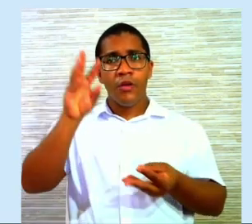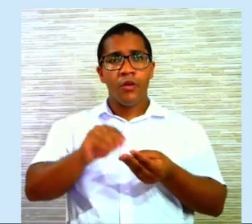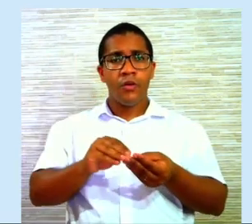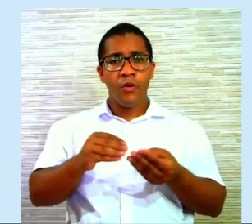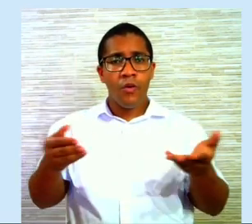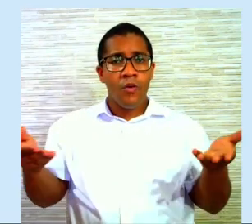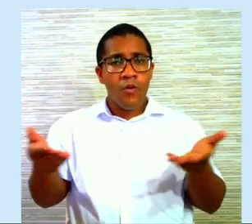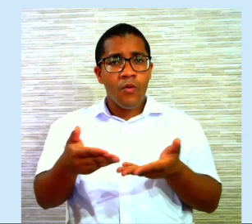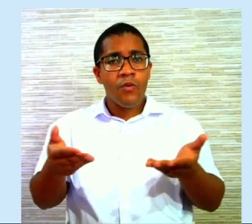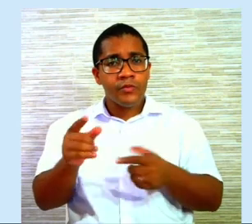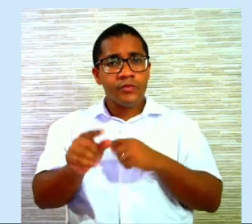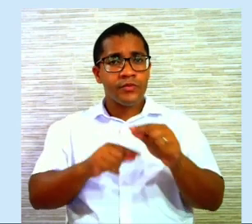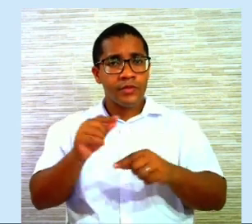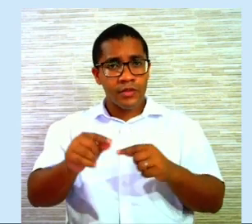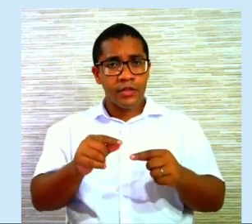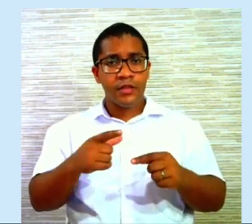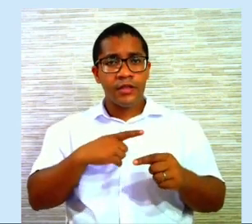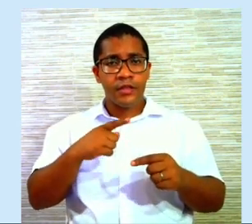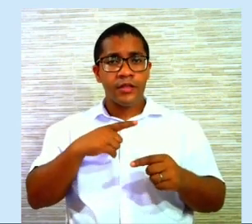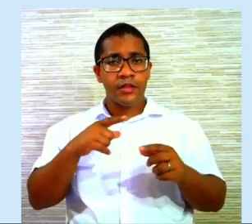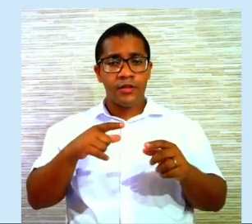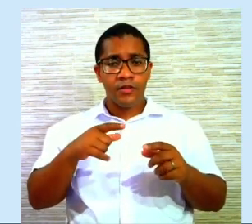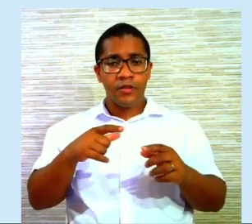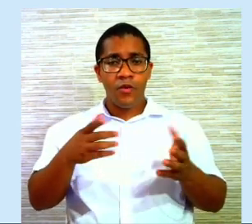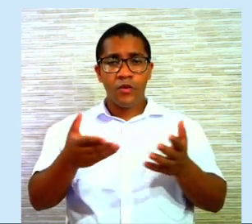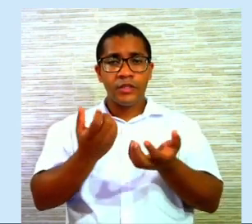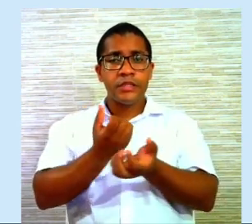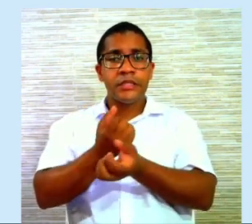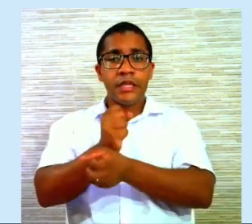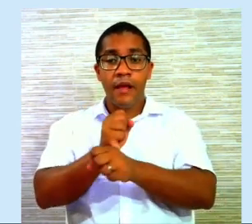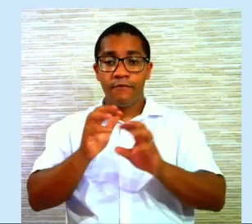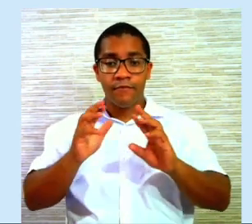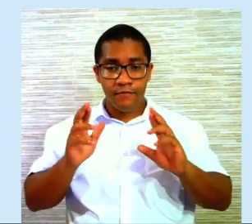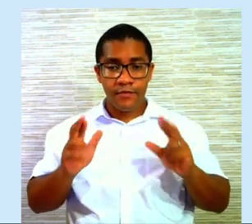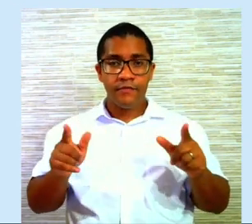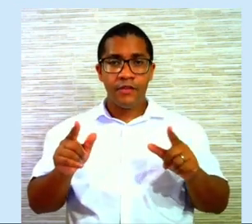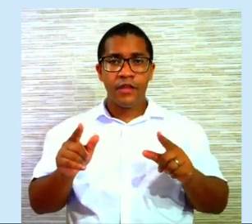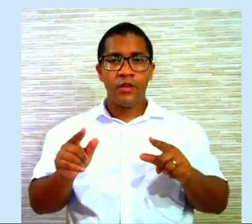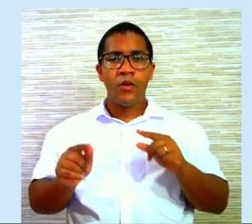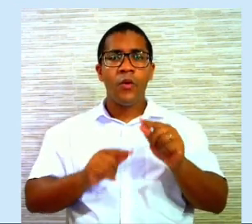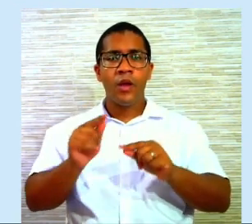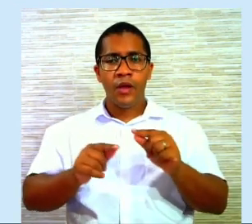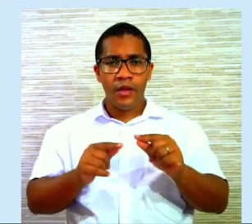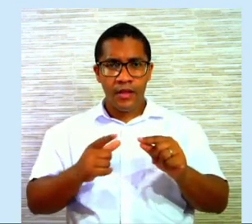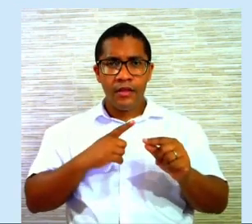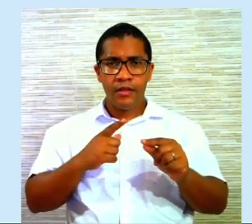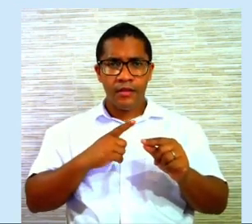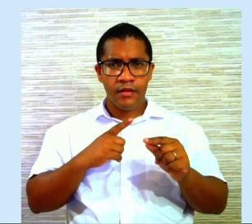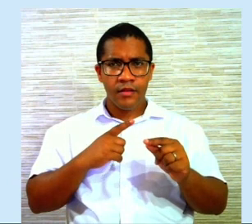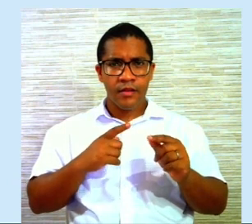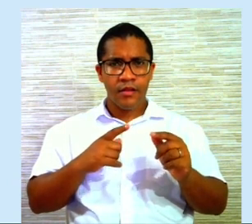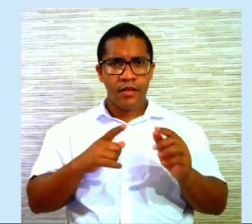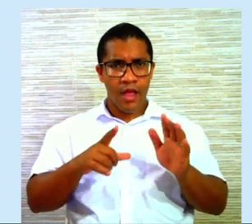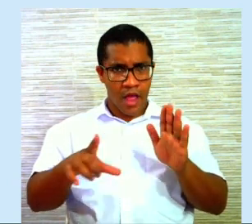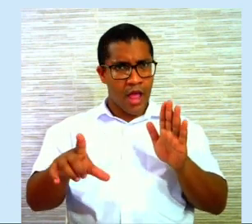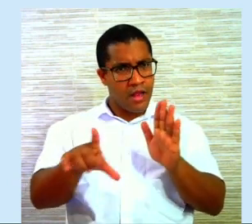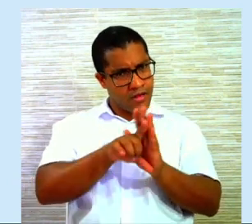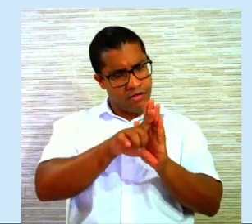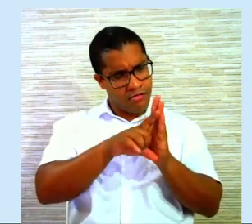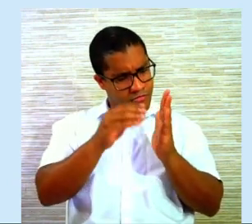hoje nisso, um novo tipo de escravidão. Que modelo é esse? Então, a lei, na realidade, proíbe